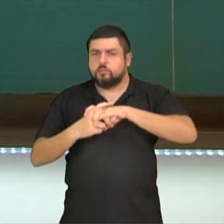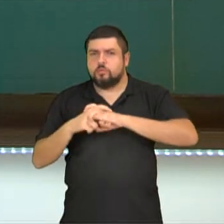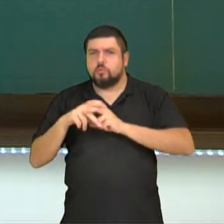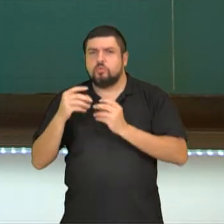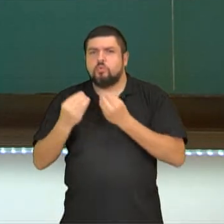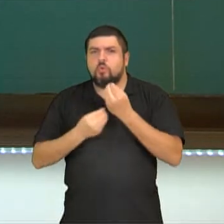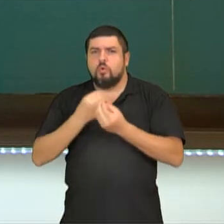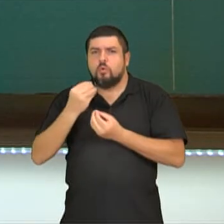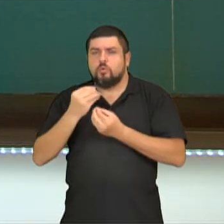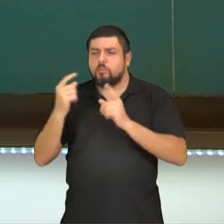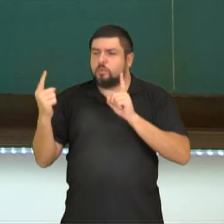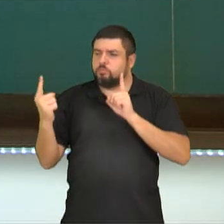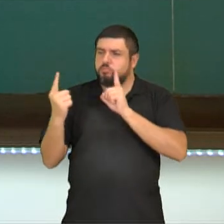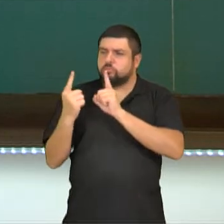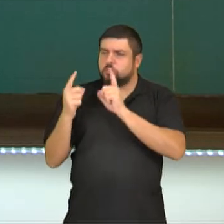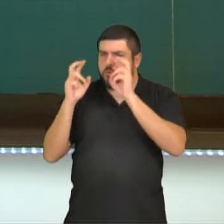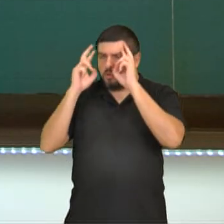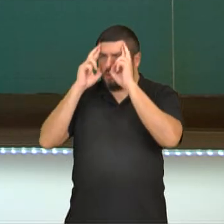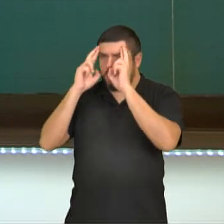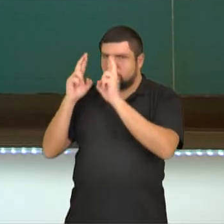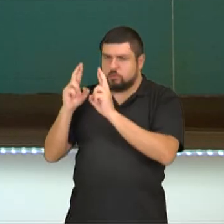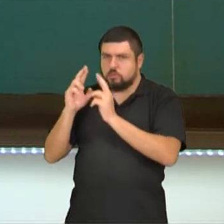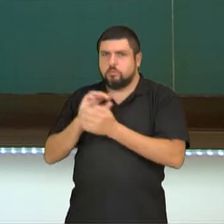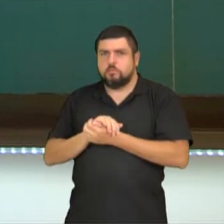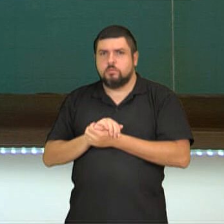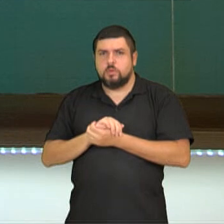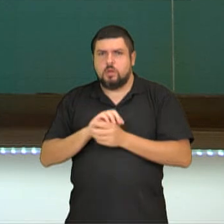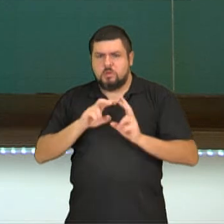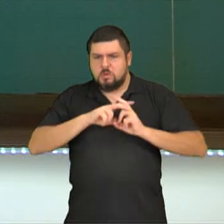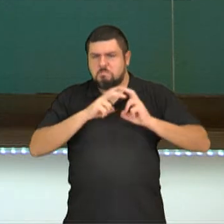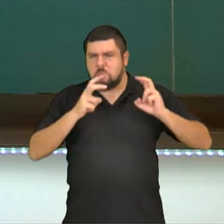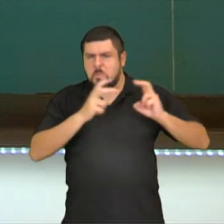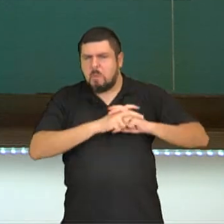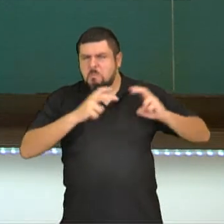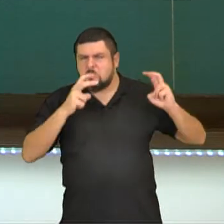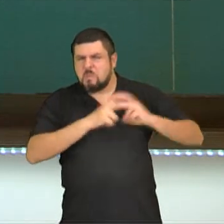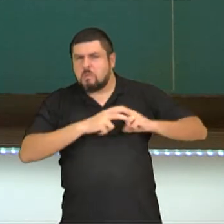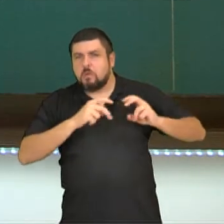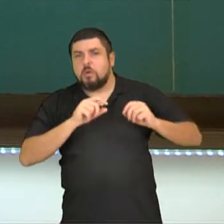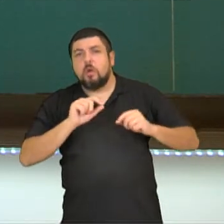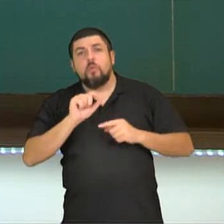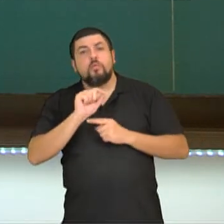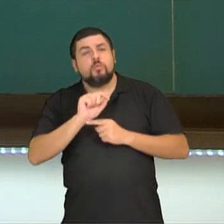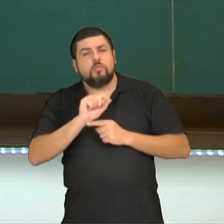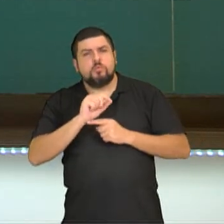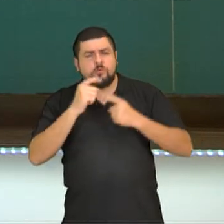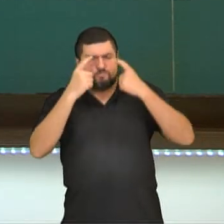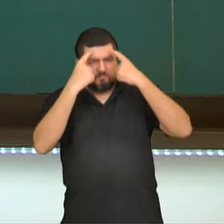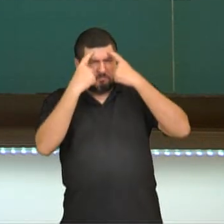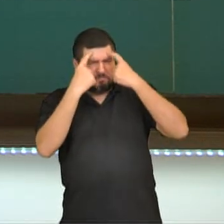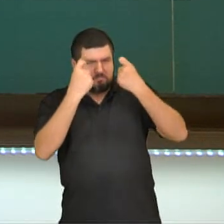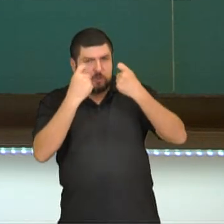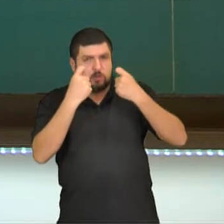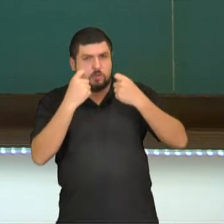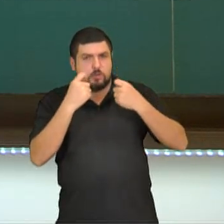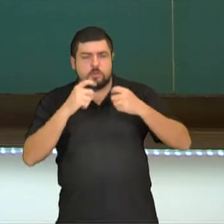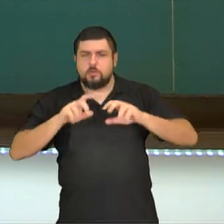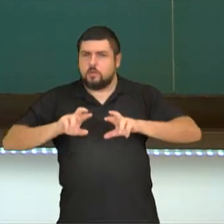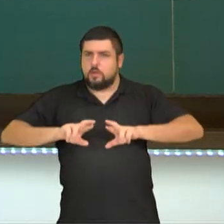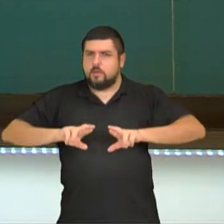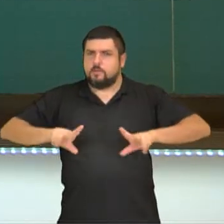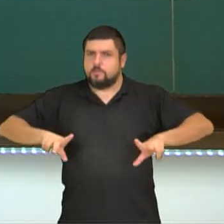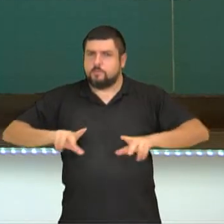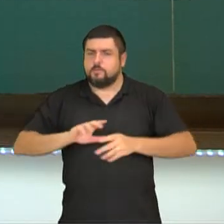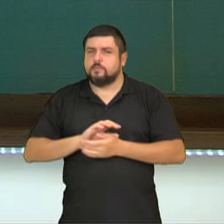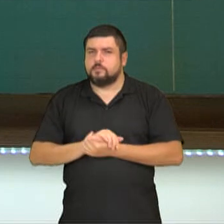respeito. A briga não. A briga sugere violência. Então, luta é uma coisa e